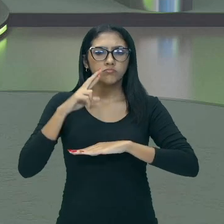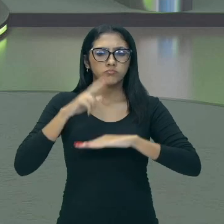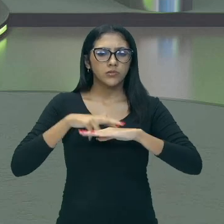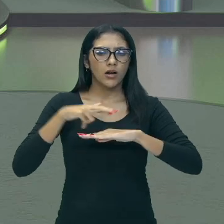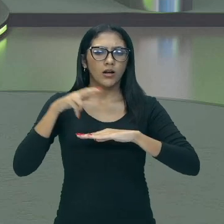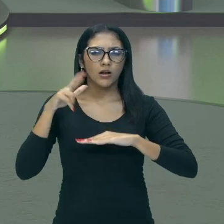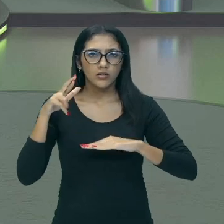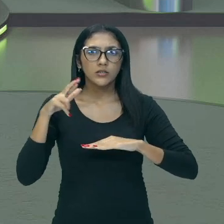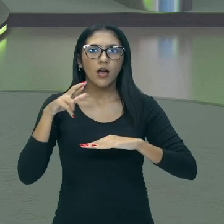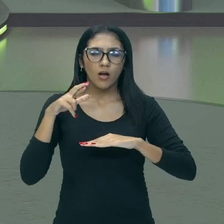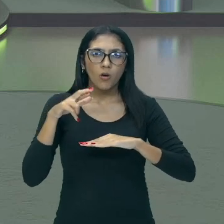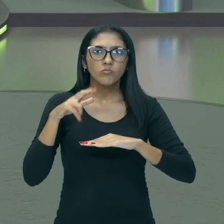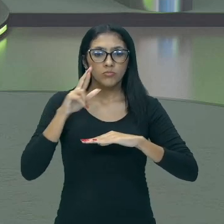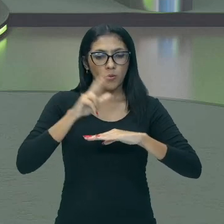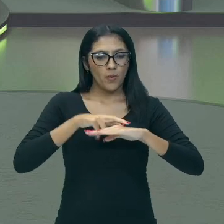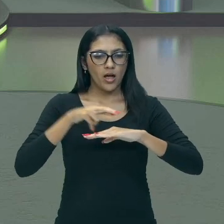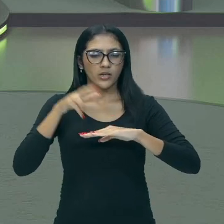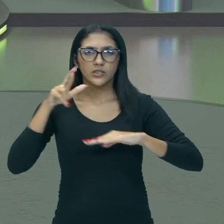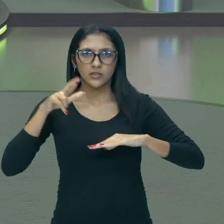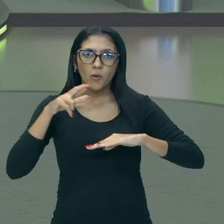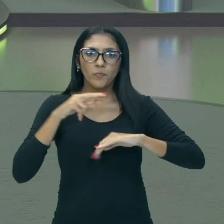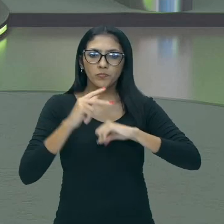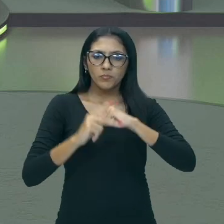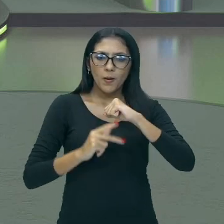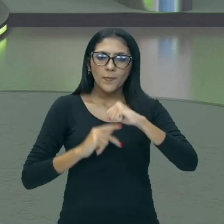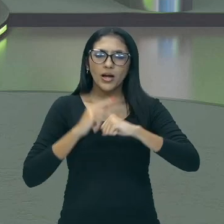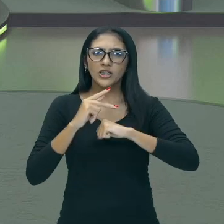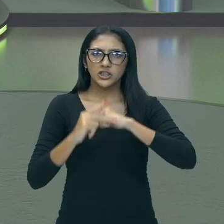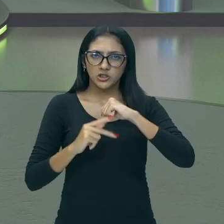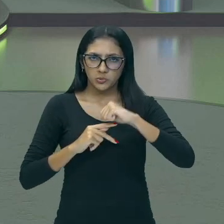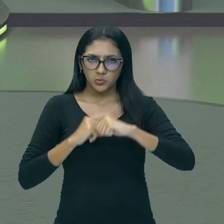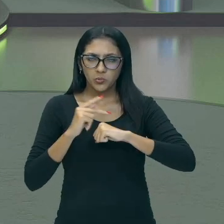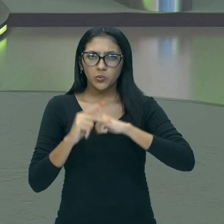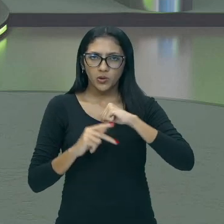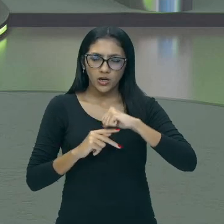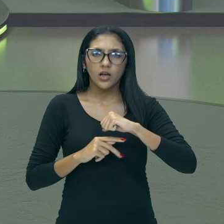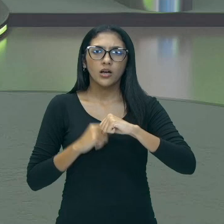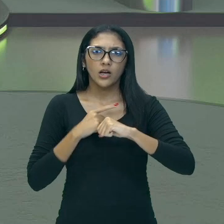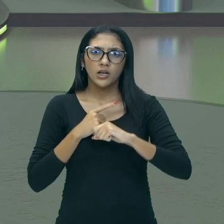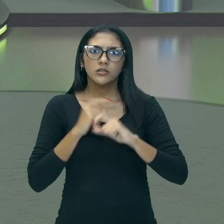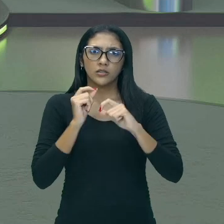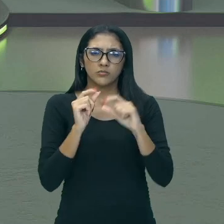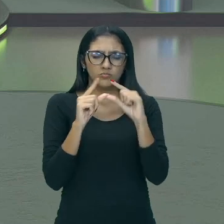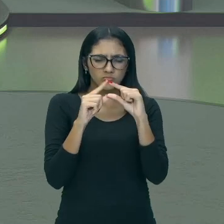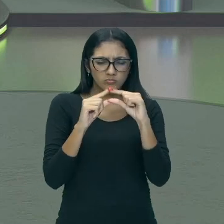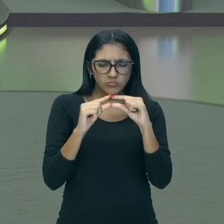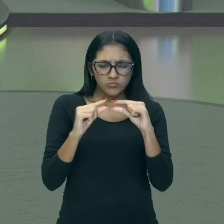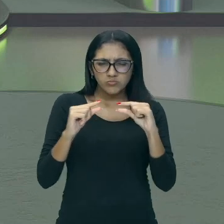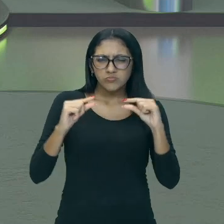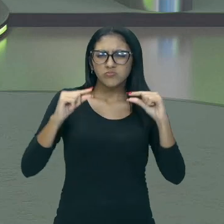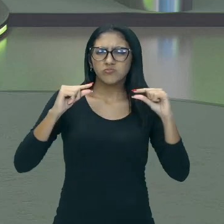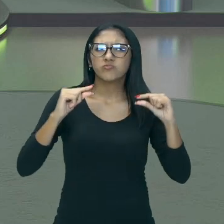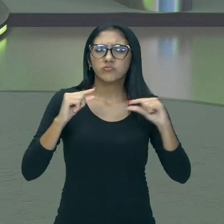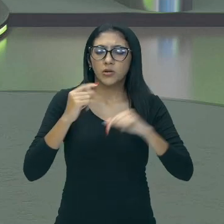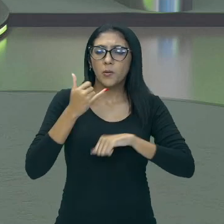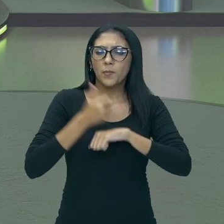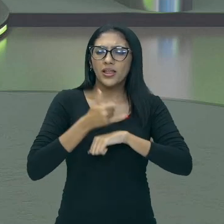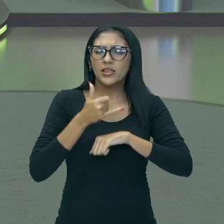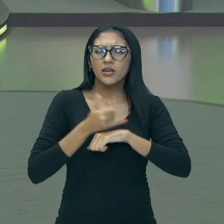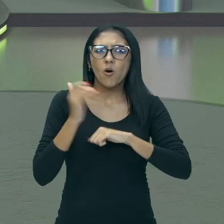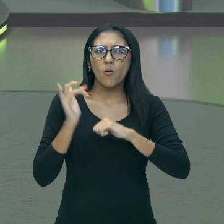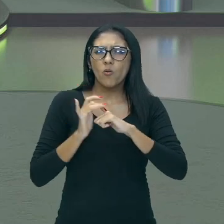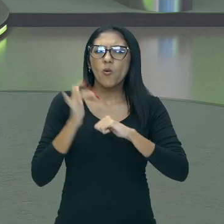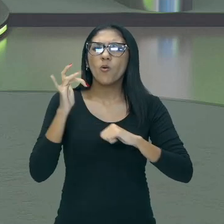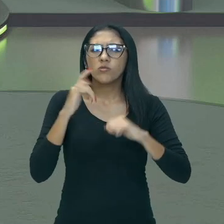de emitir uma partícula em um átomo, em uma fina película de ouro onde tinha átomos ali. E de